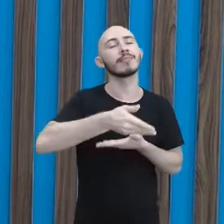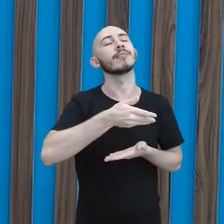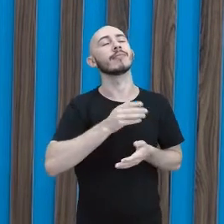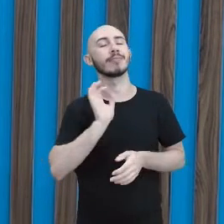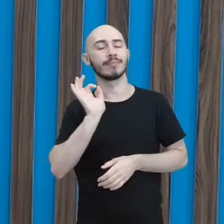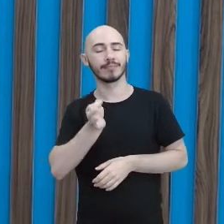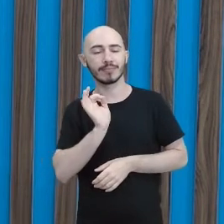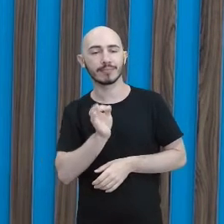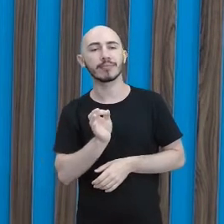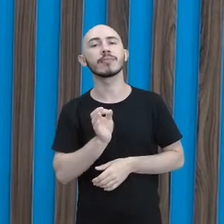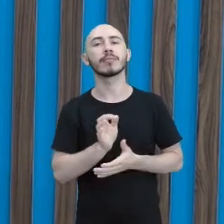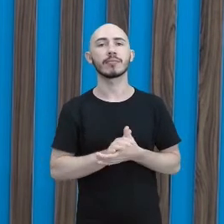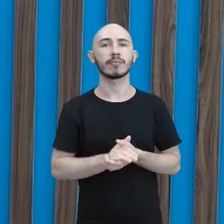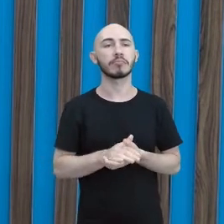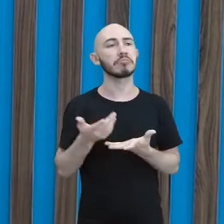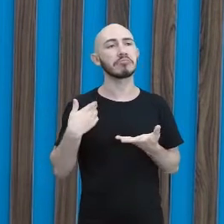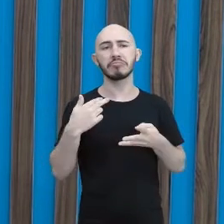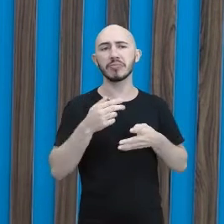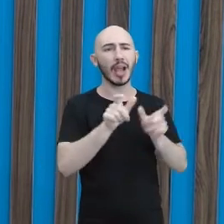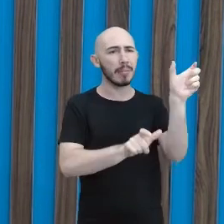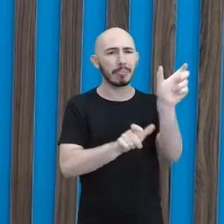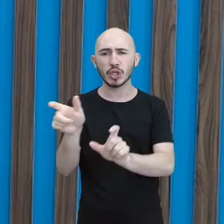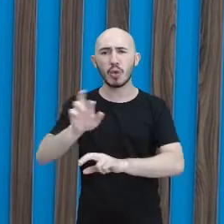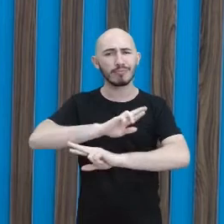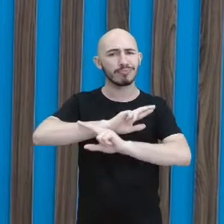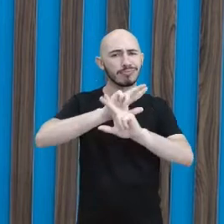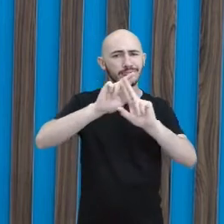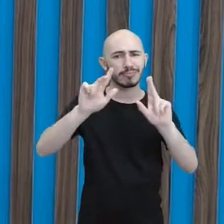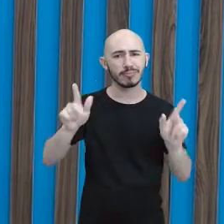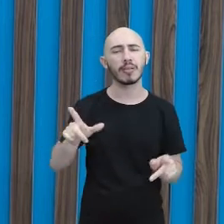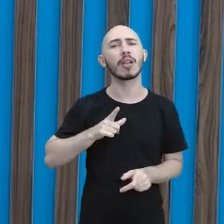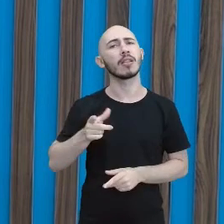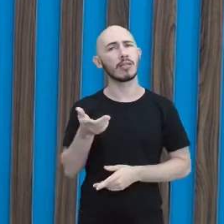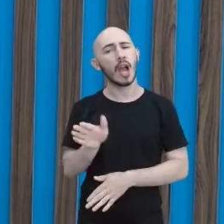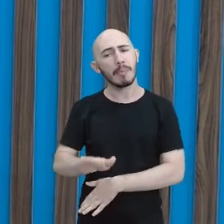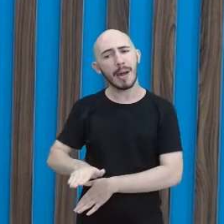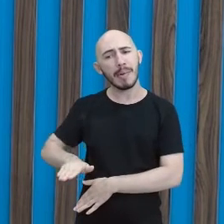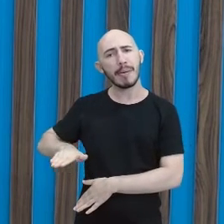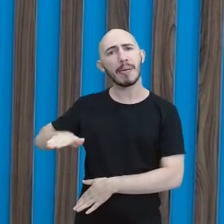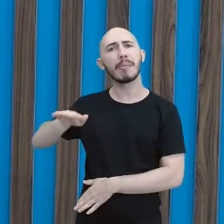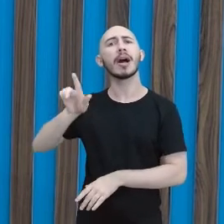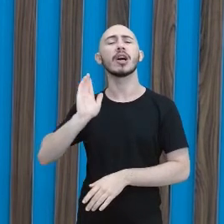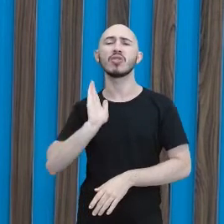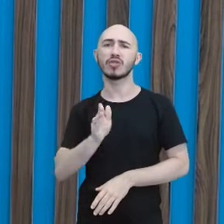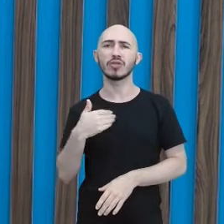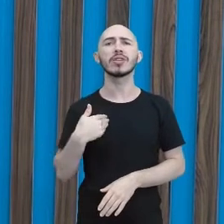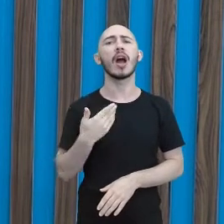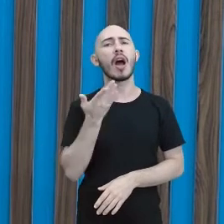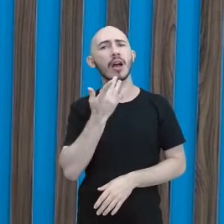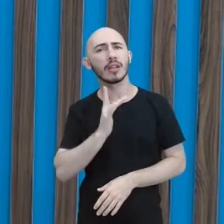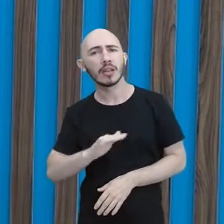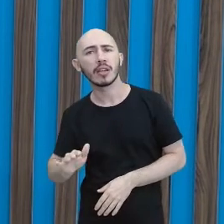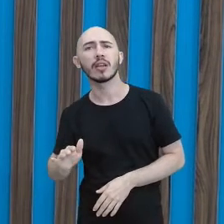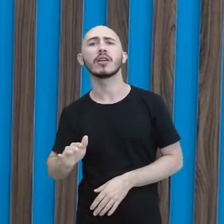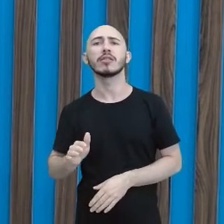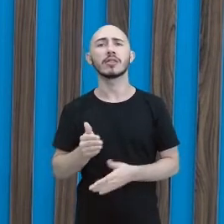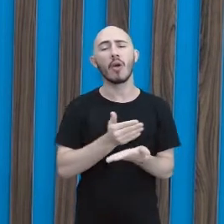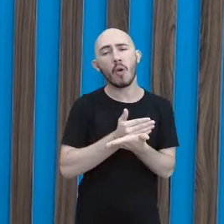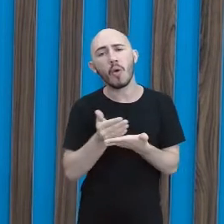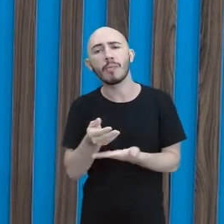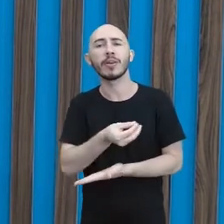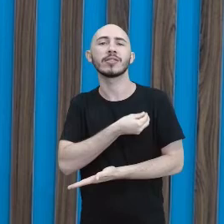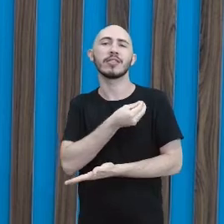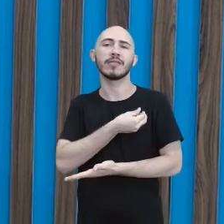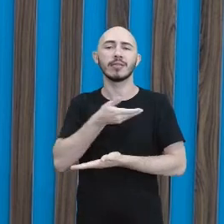estar convivendo com as diferenças, né? Desde o começo, no início da fase da vida, né?